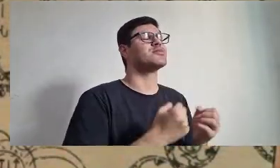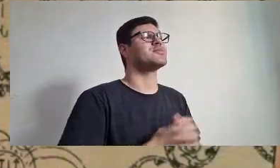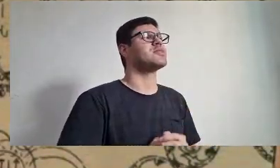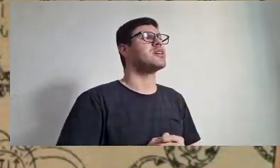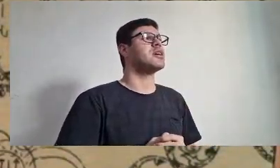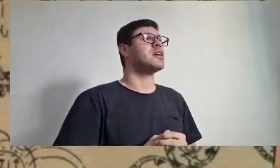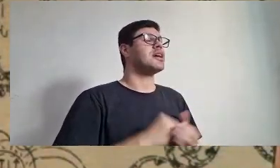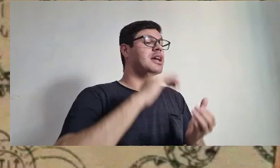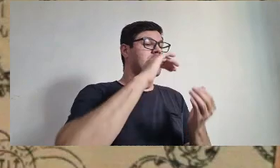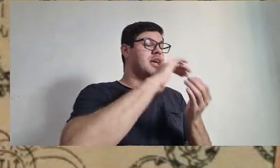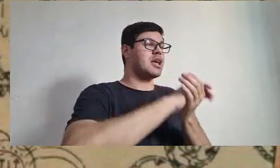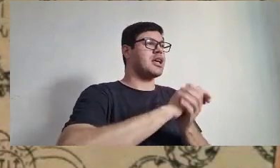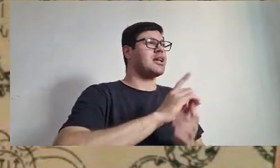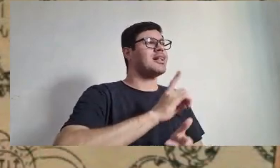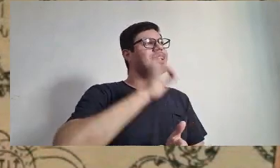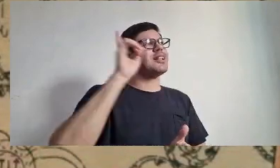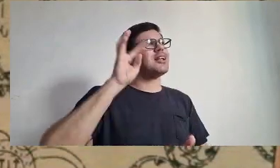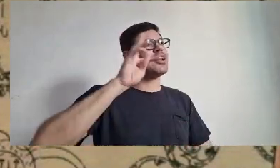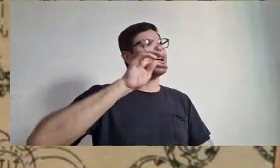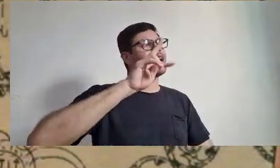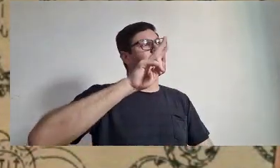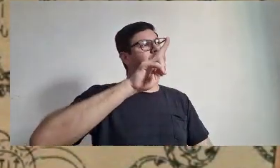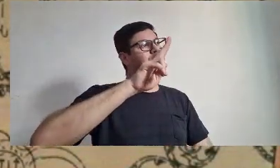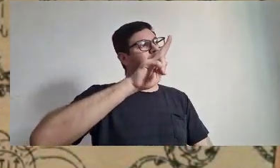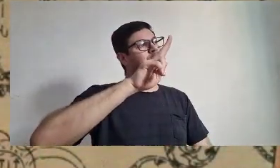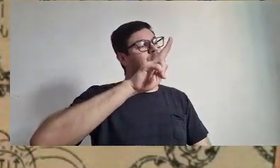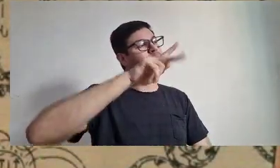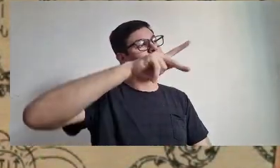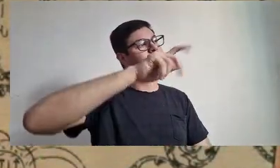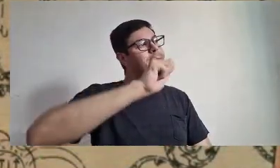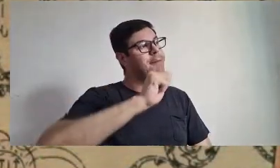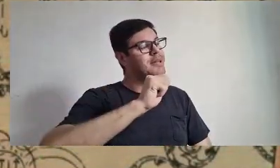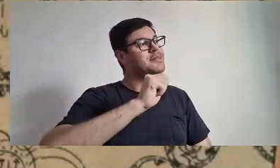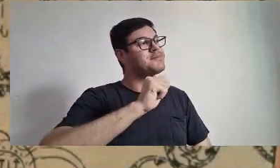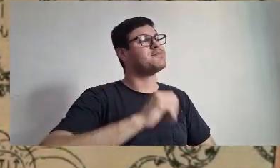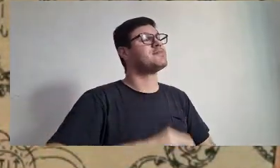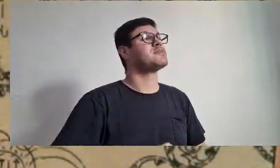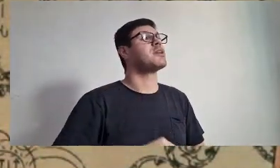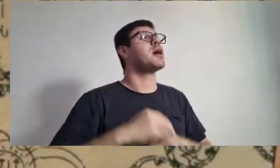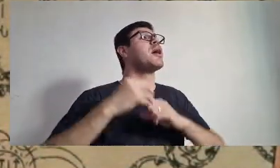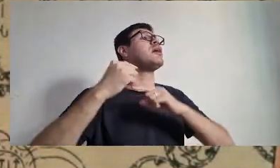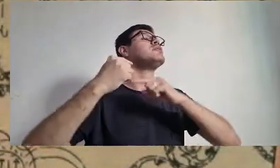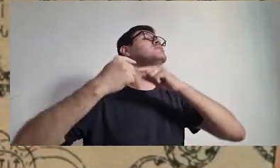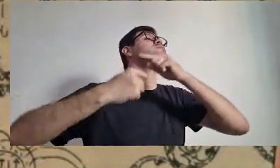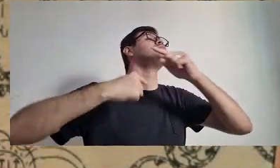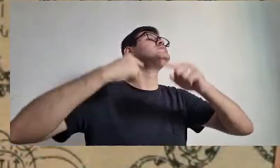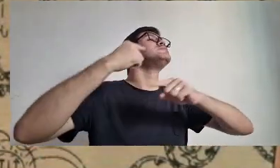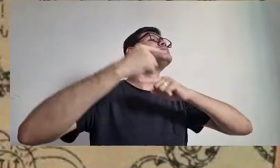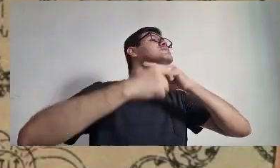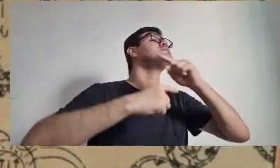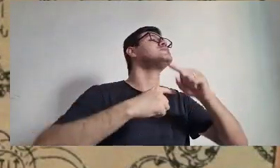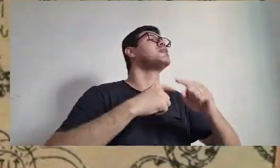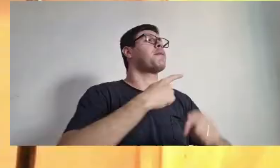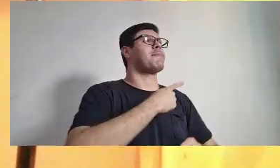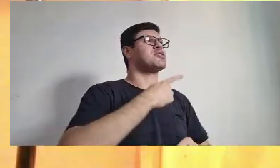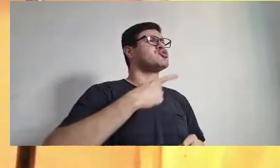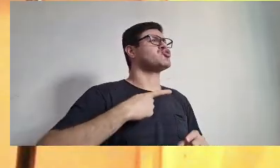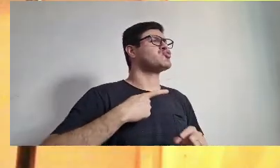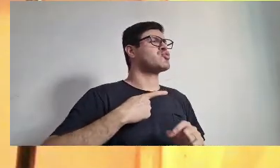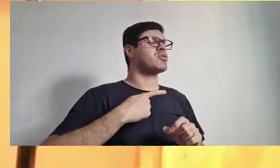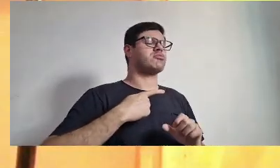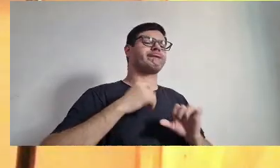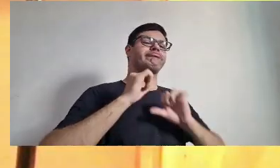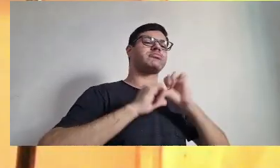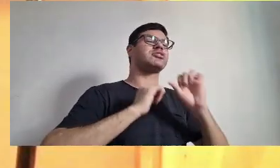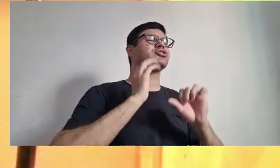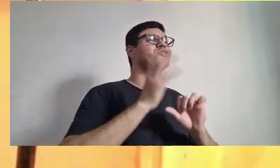Tupã, mas eu já estava há 11 meses lá na cidade de Candumota como solteiro e pastor. Quando o senhor chegou aqui, a